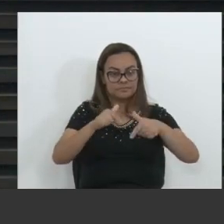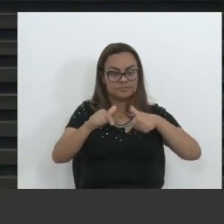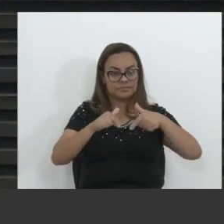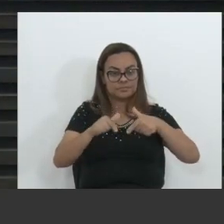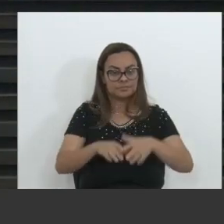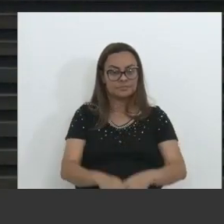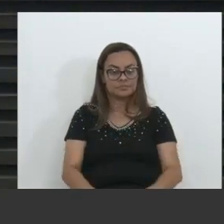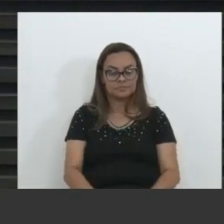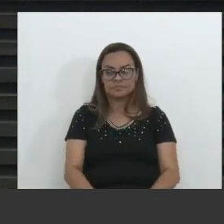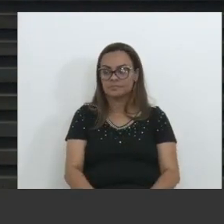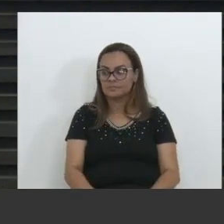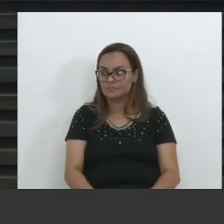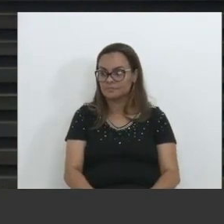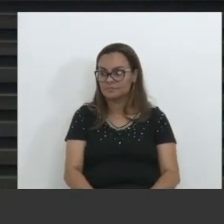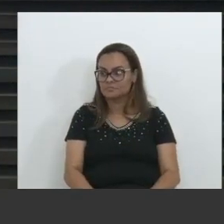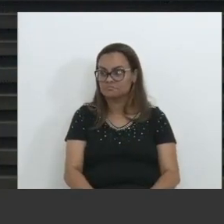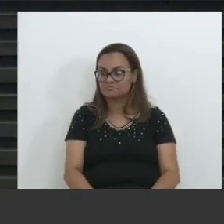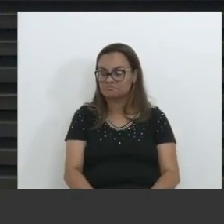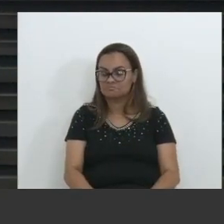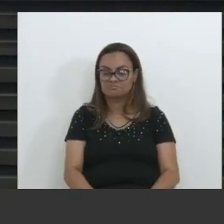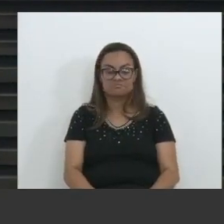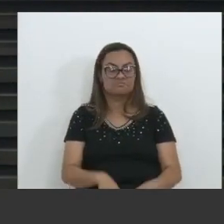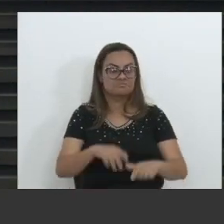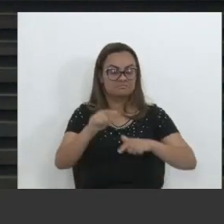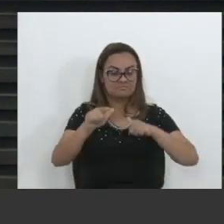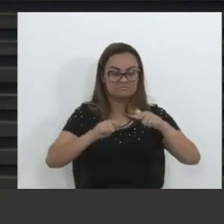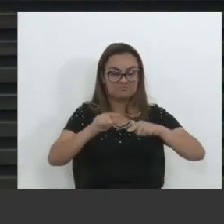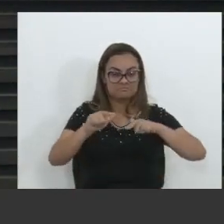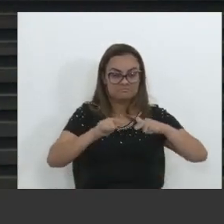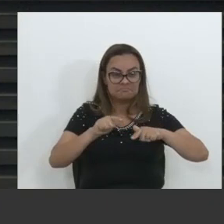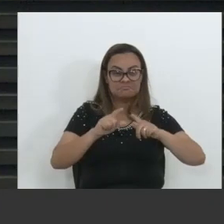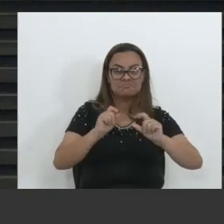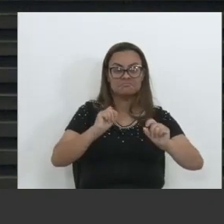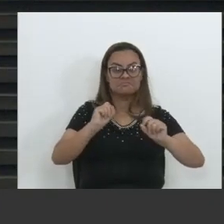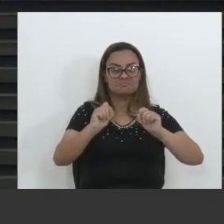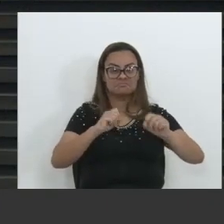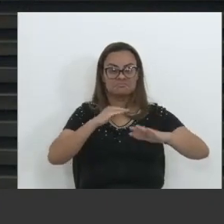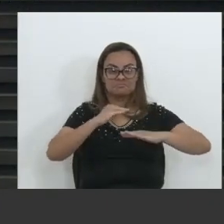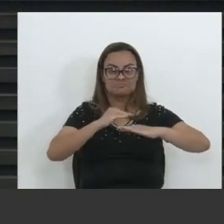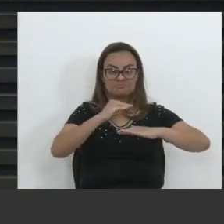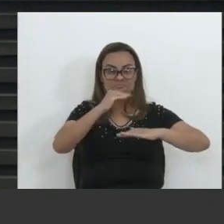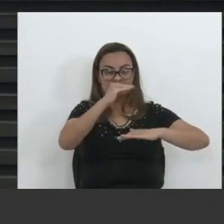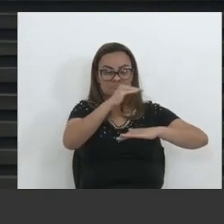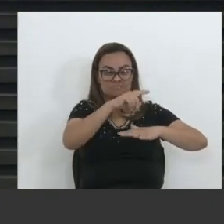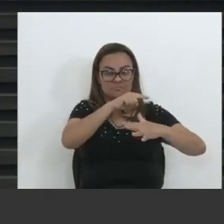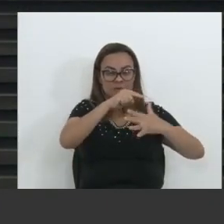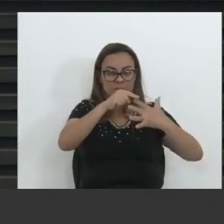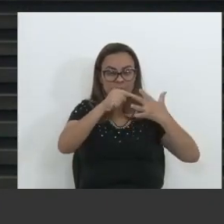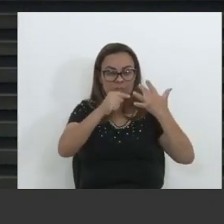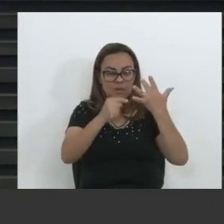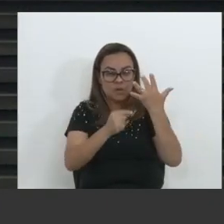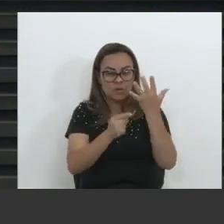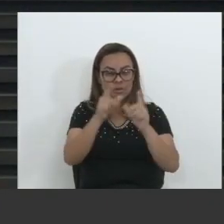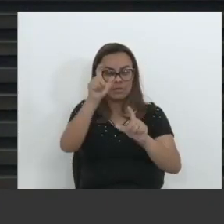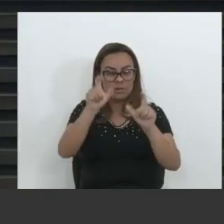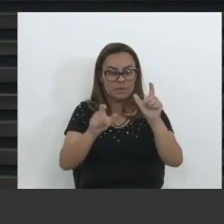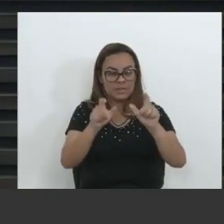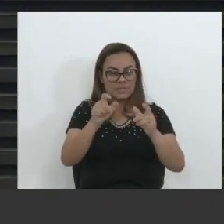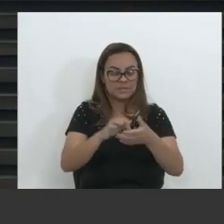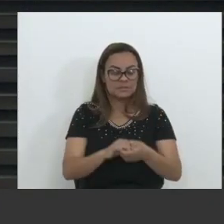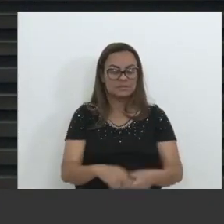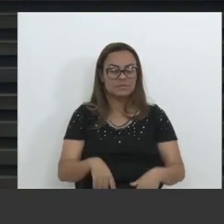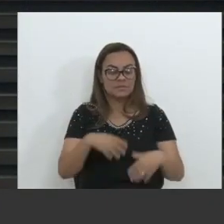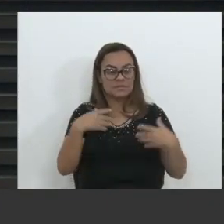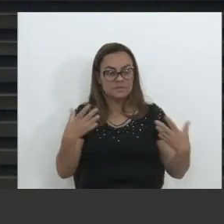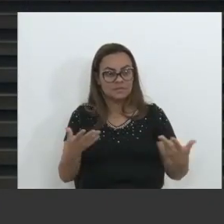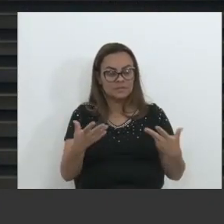eh que esse trabalho foi um trabalho que ele foi desenvolvido em muitas mãos e se teve algum um